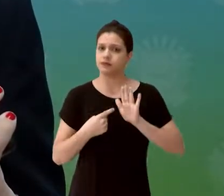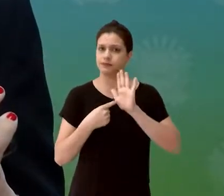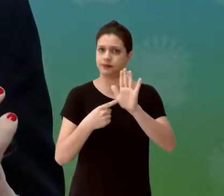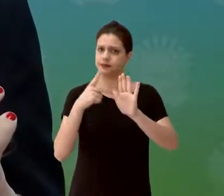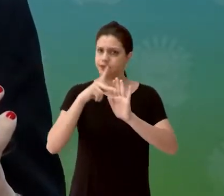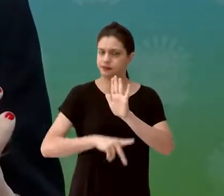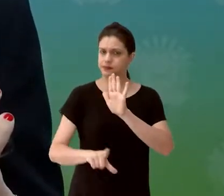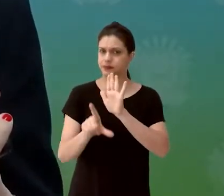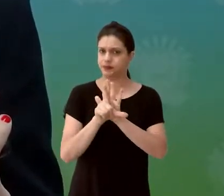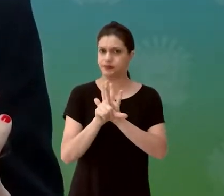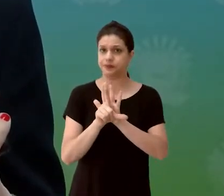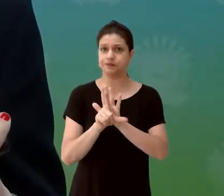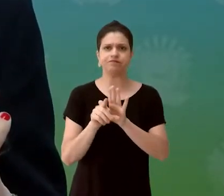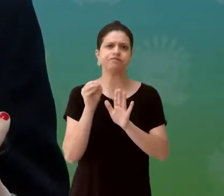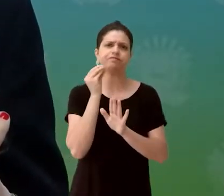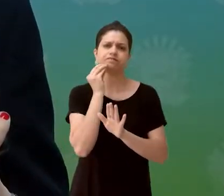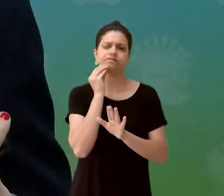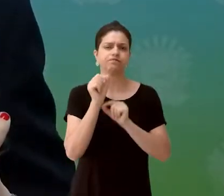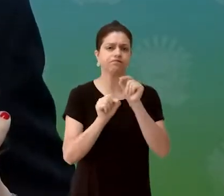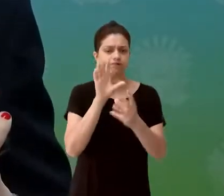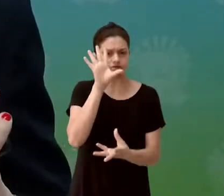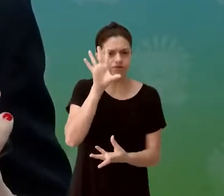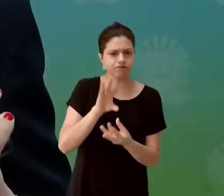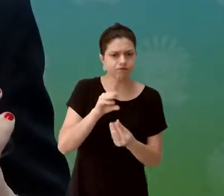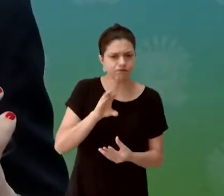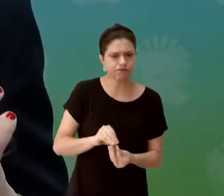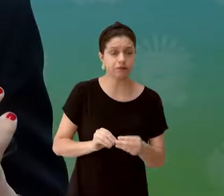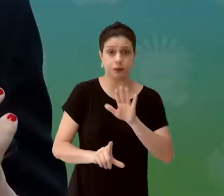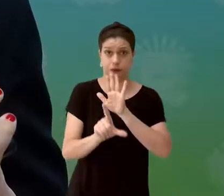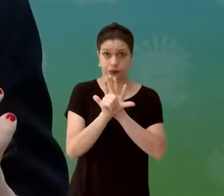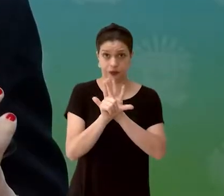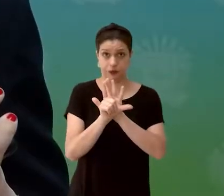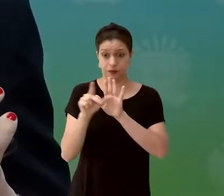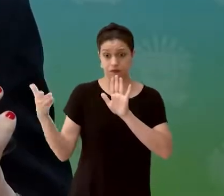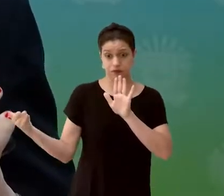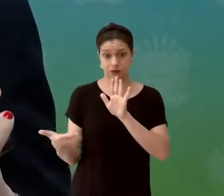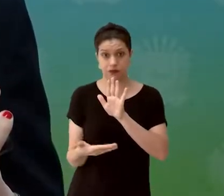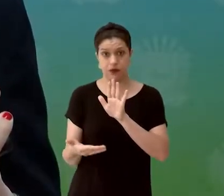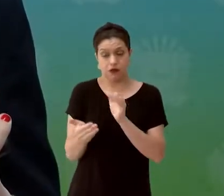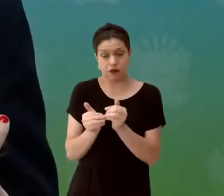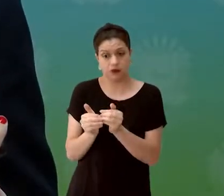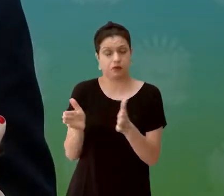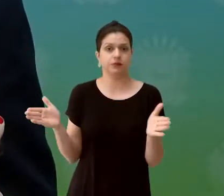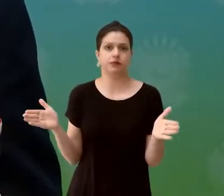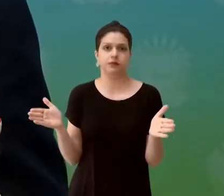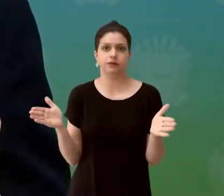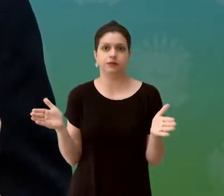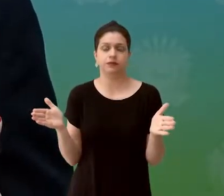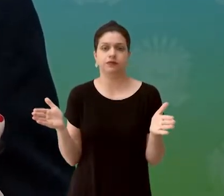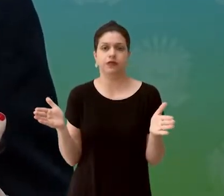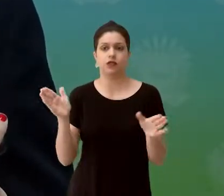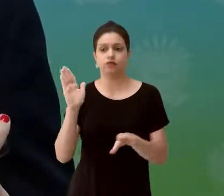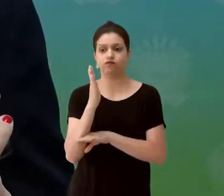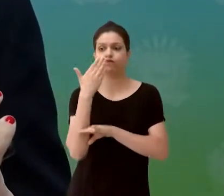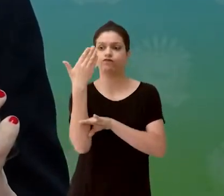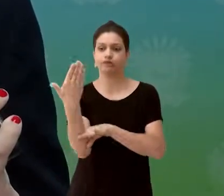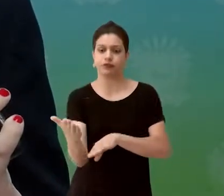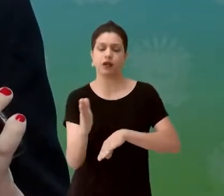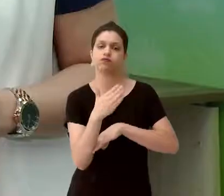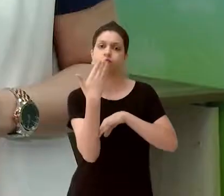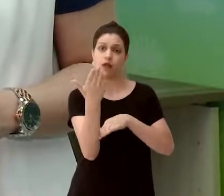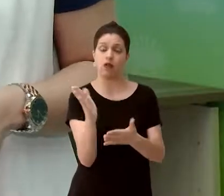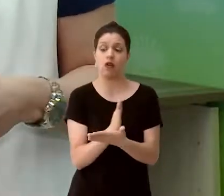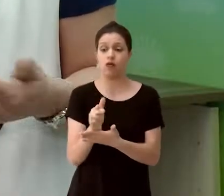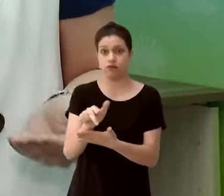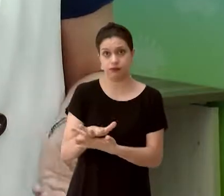lei para suprimir da lei atual essa abertura para desmatamento nessas